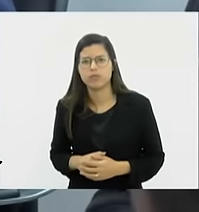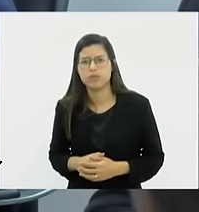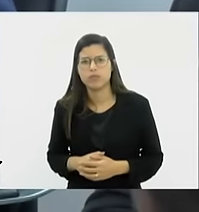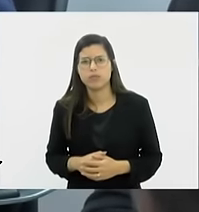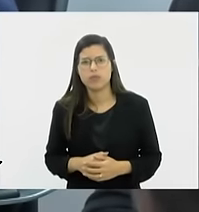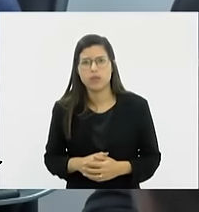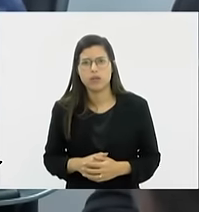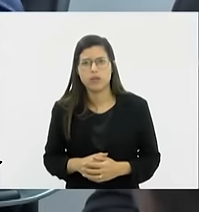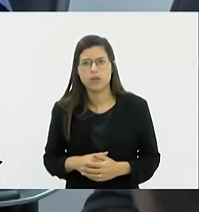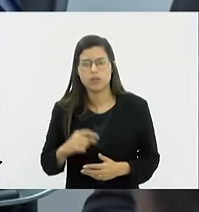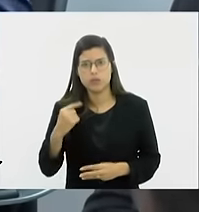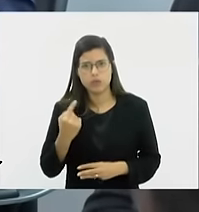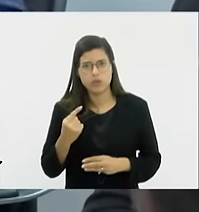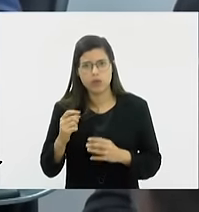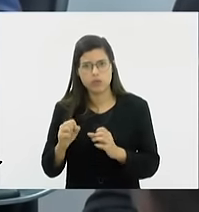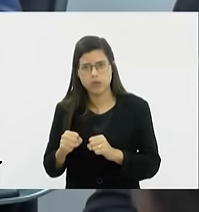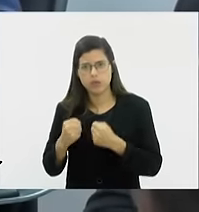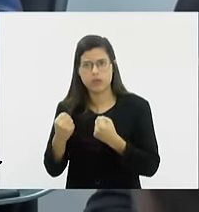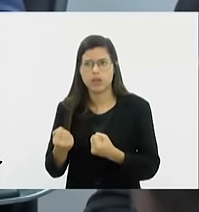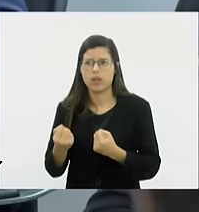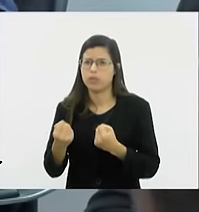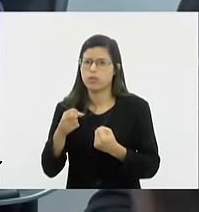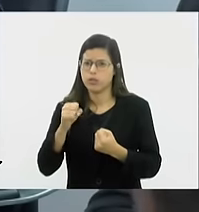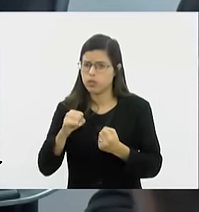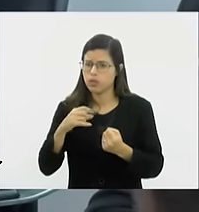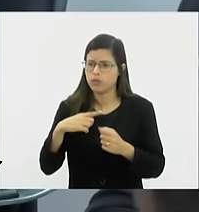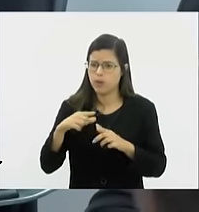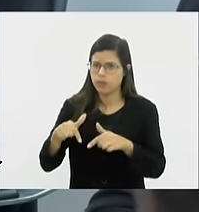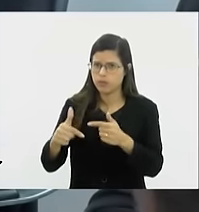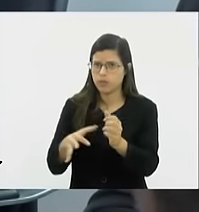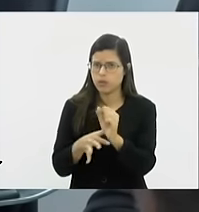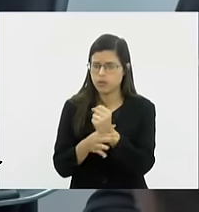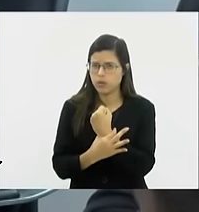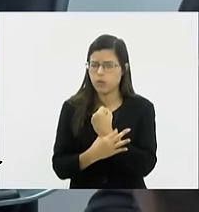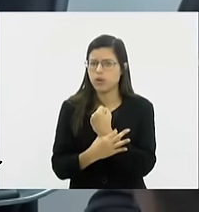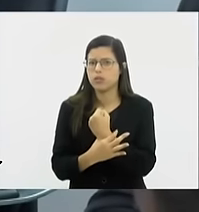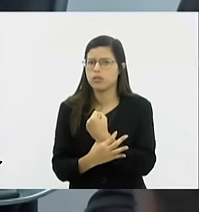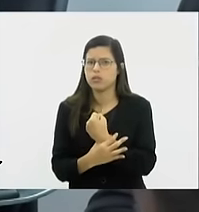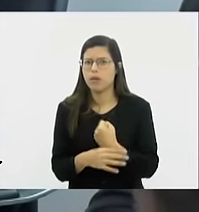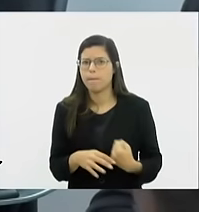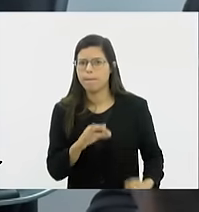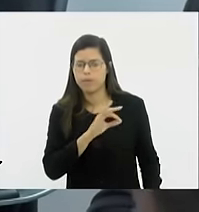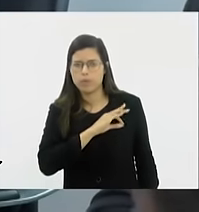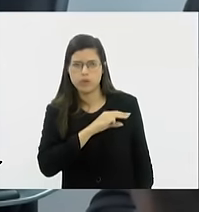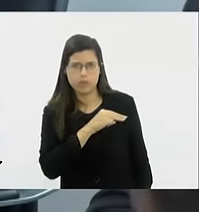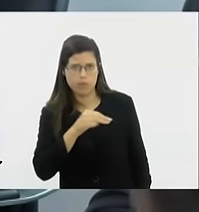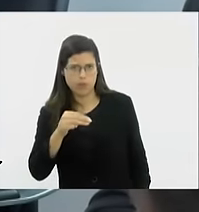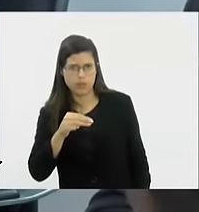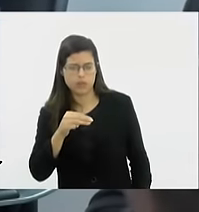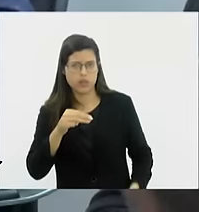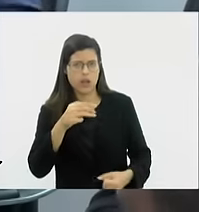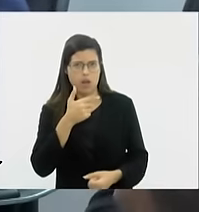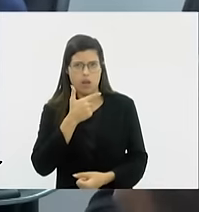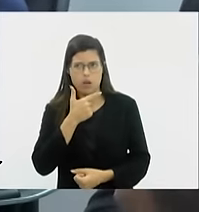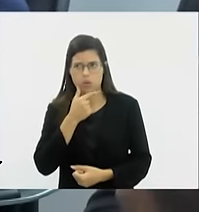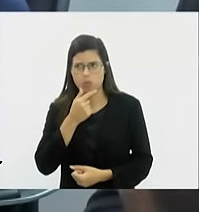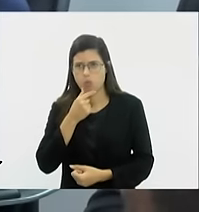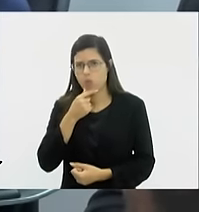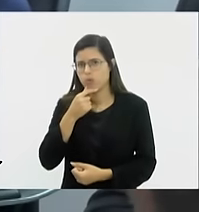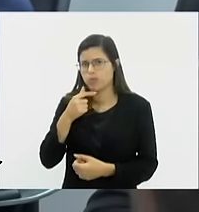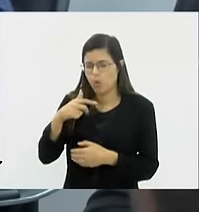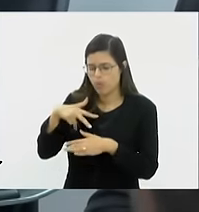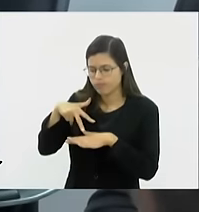a gente defende e vai em todas que tiverem. Botar a guarda, a polícia militar, com seus homens, fazendo uma operação de